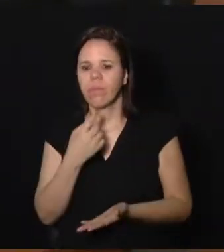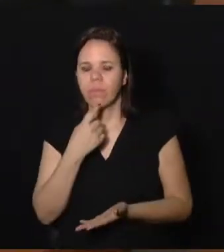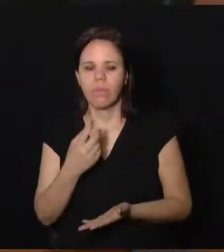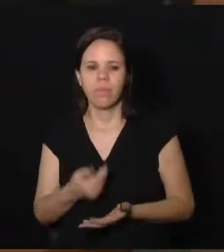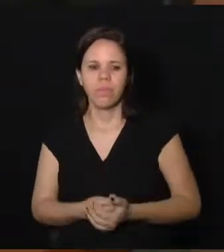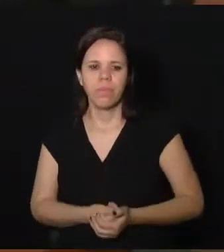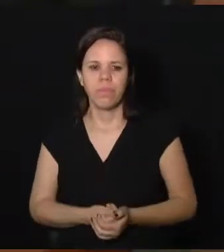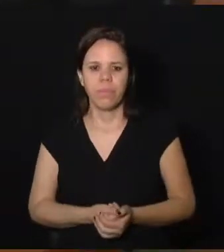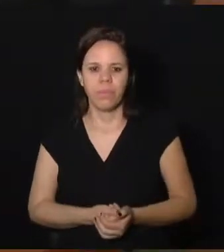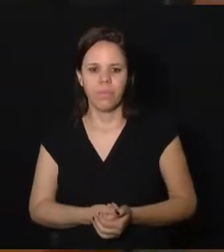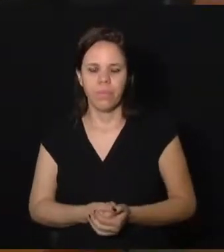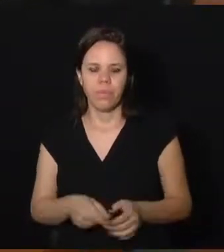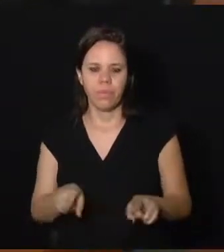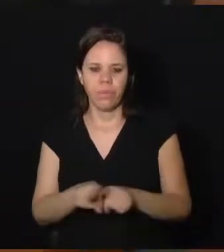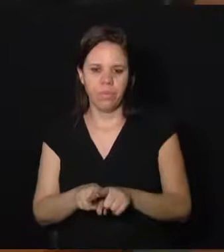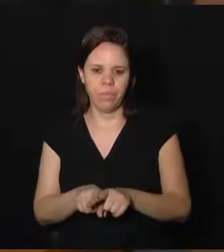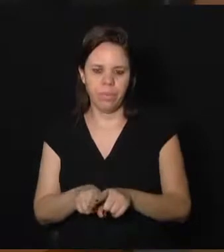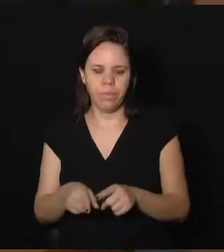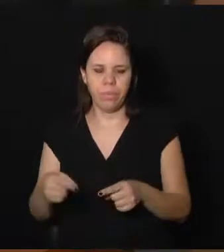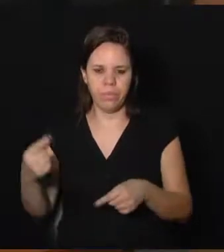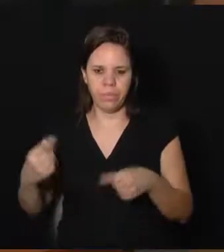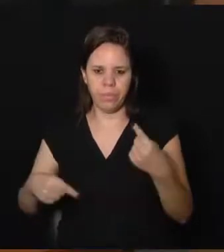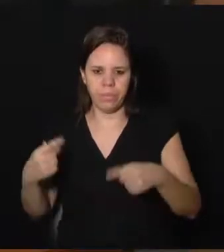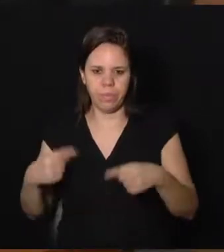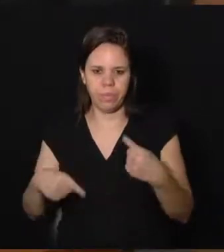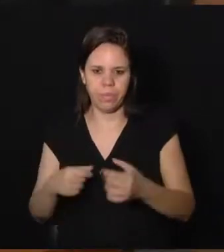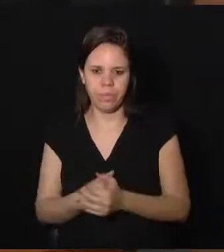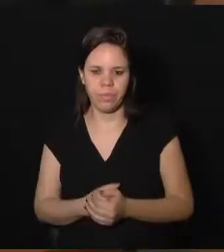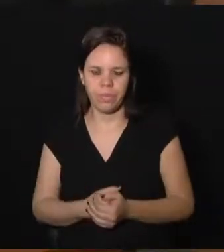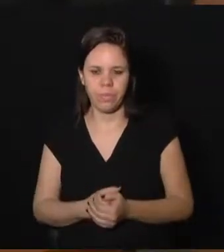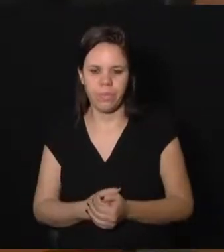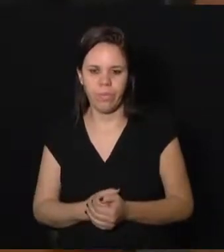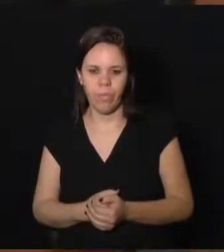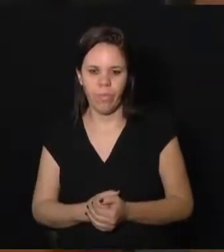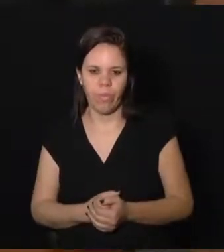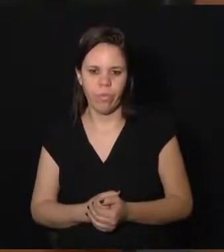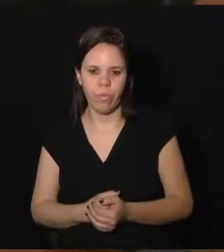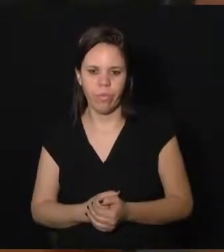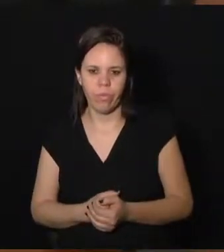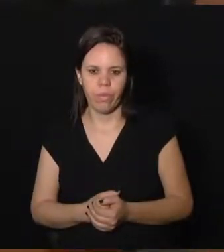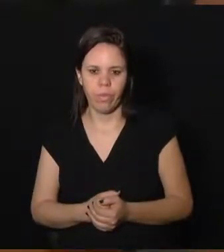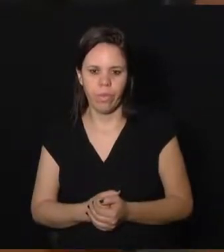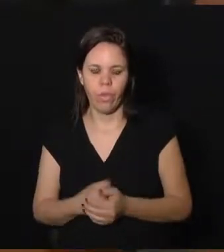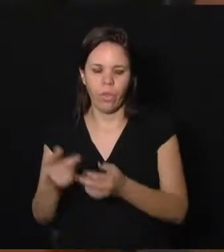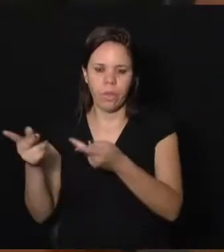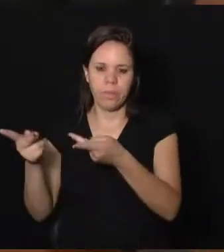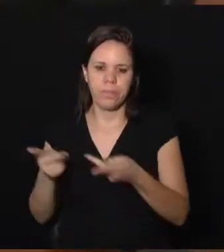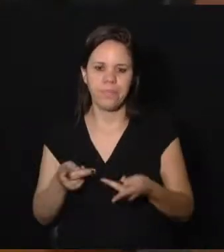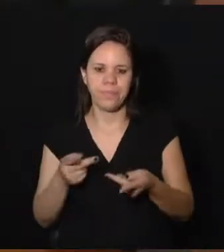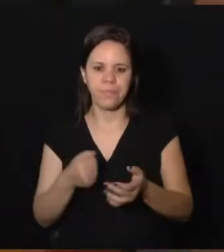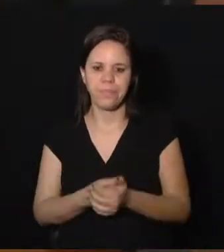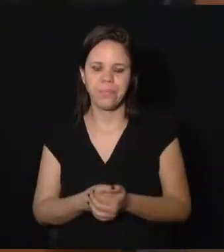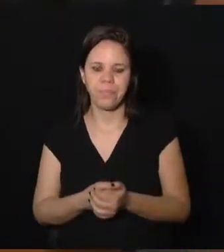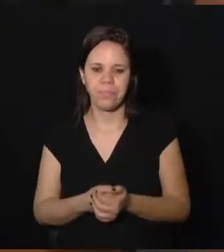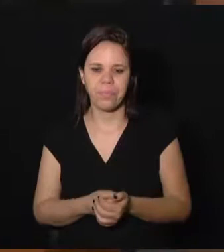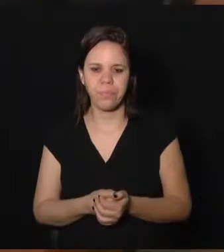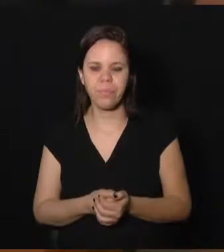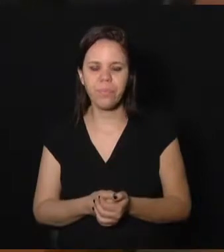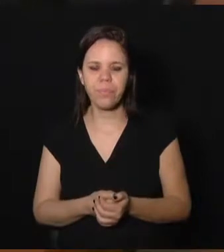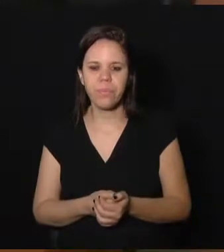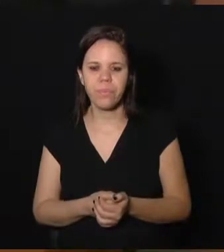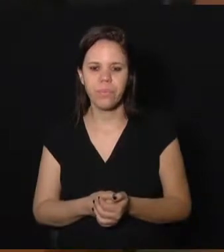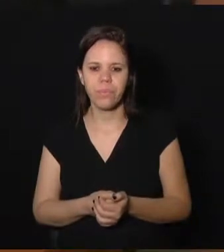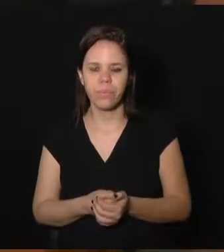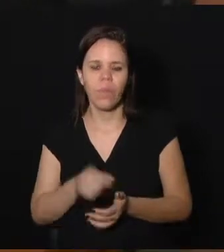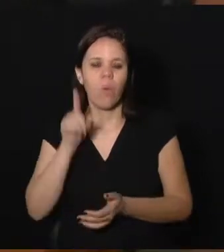também essa discussão, né, e que corre em paralelo, que é a própria questão do convite e a possibilidade do convite dos